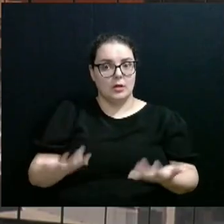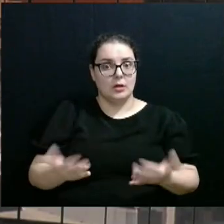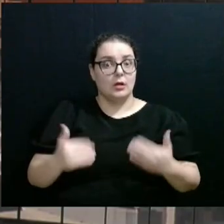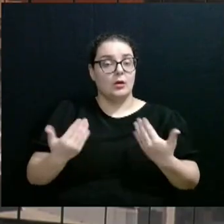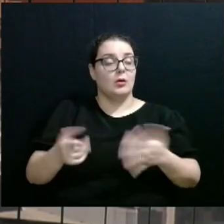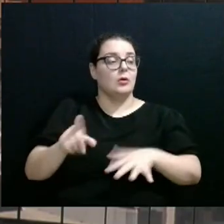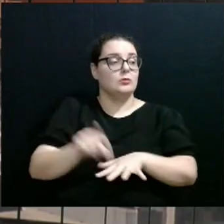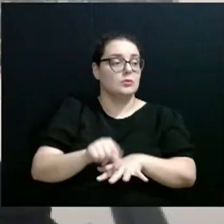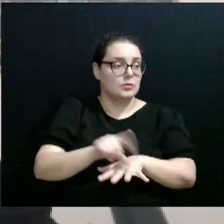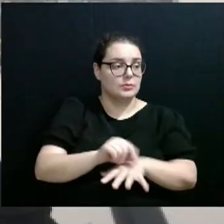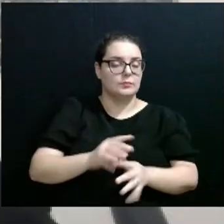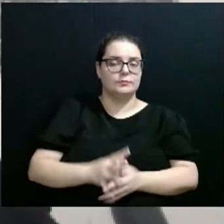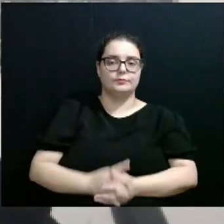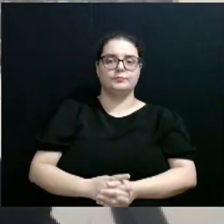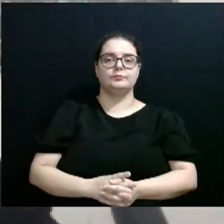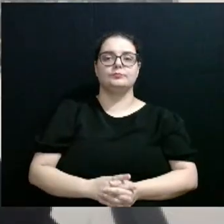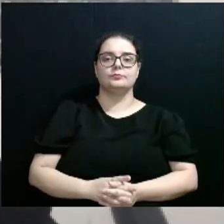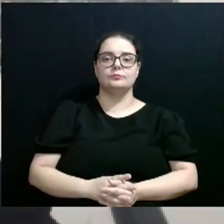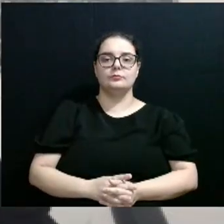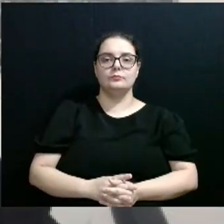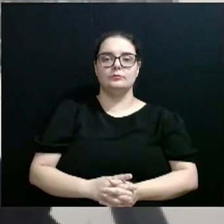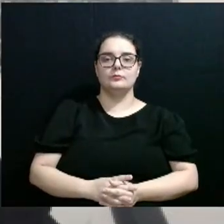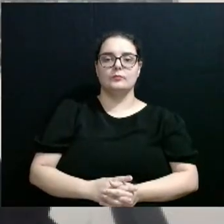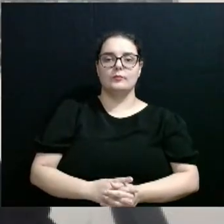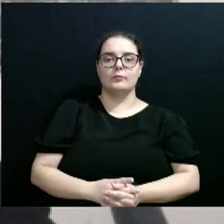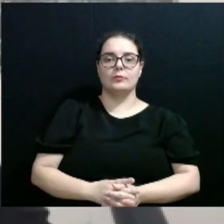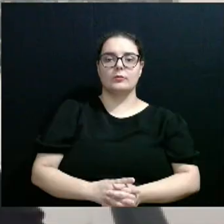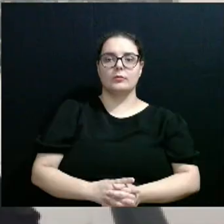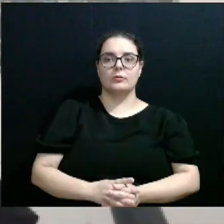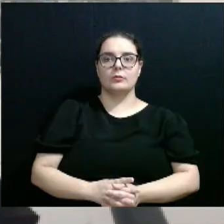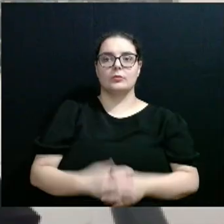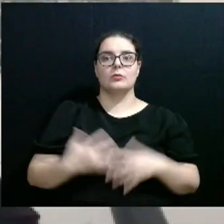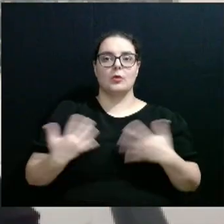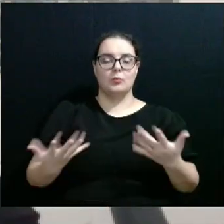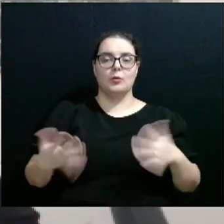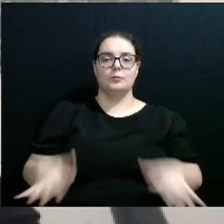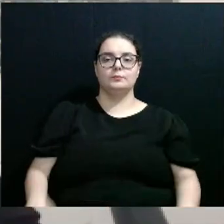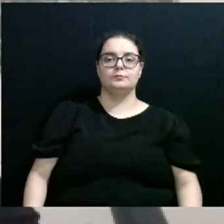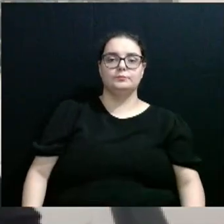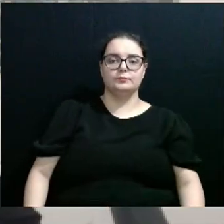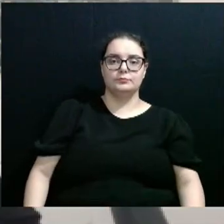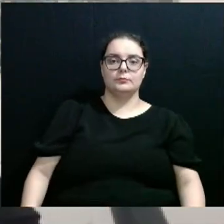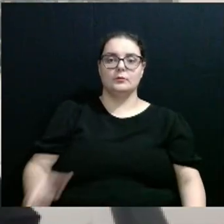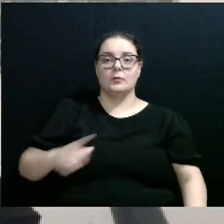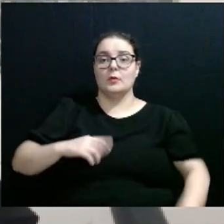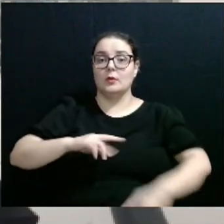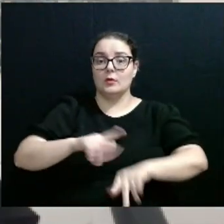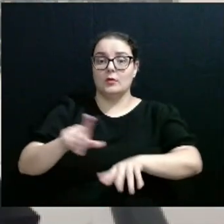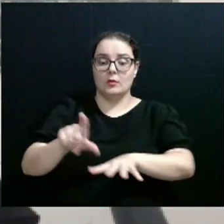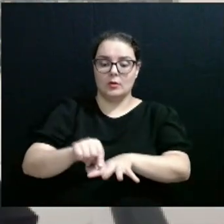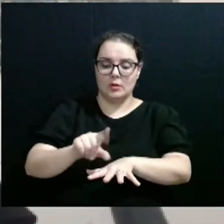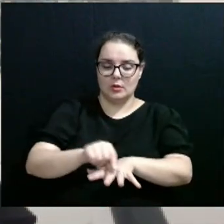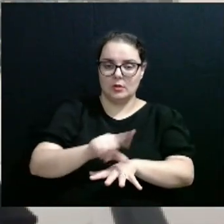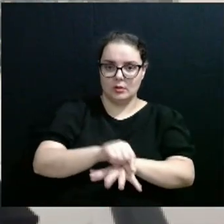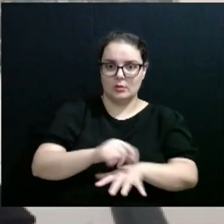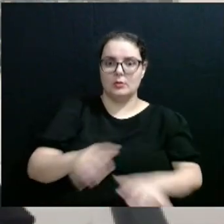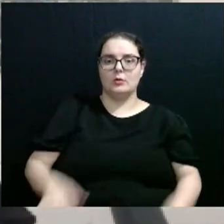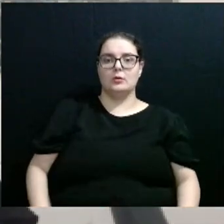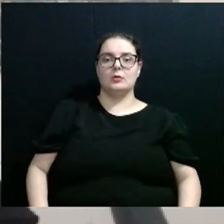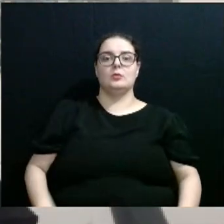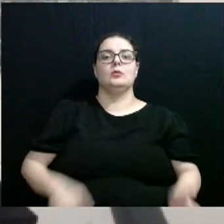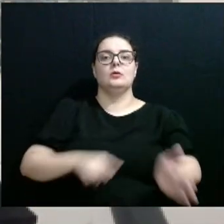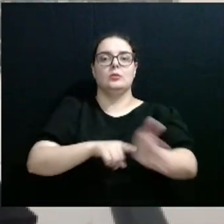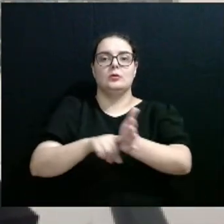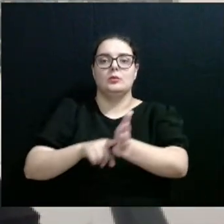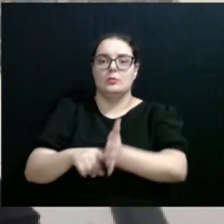alternativas. Tá bom. Existem várias alternativas que os pesquisadores, o meu grupo